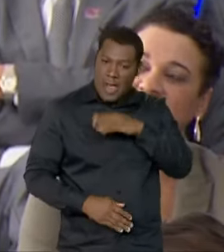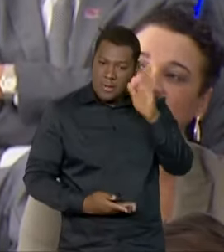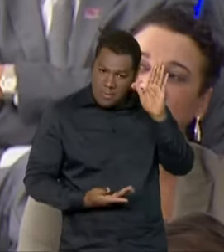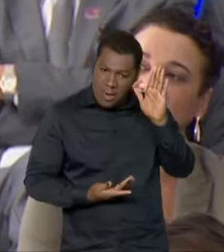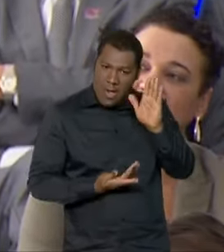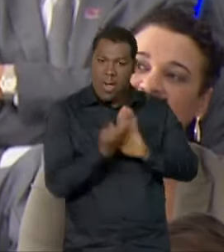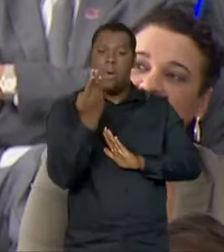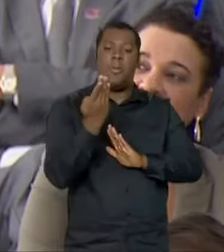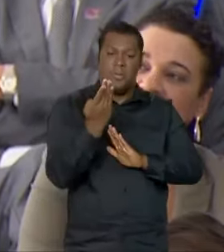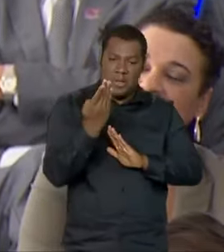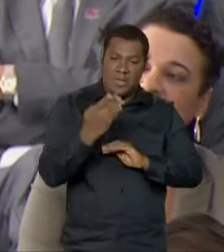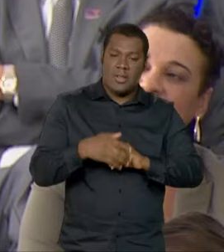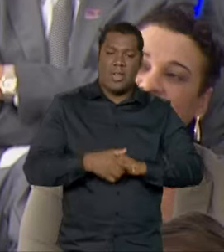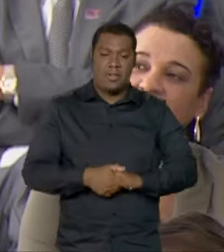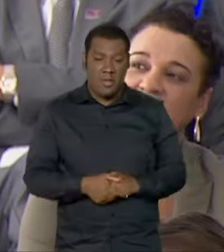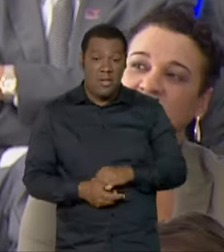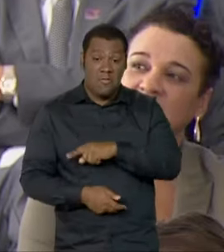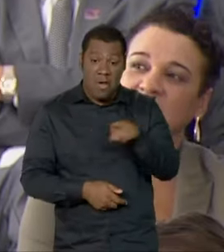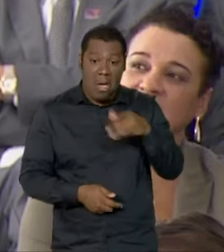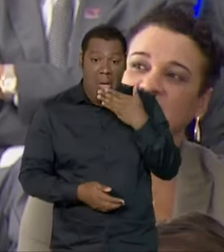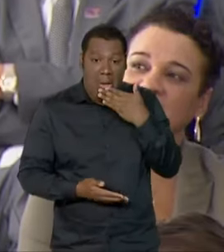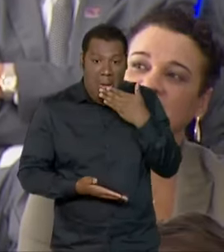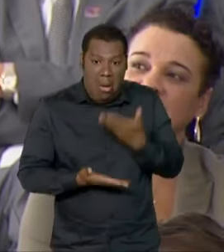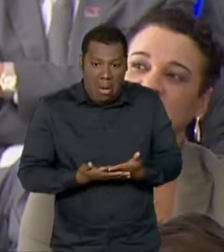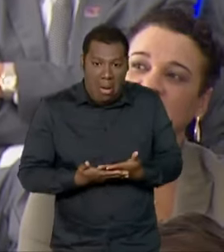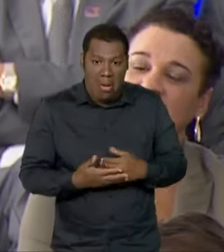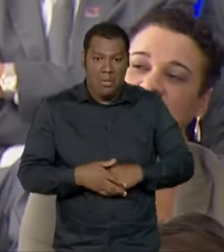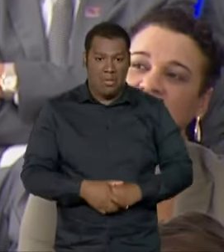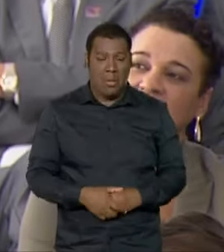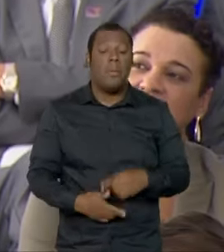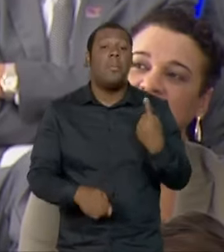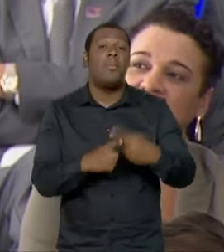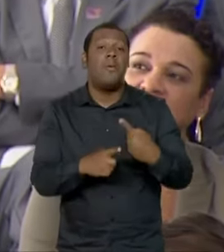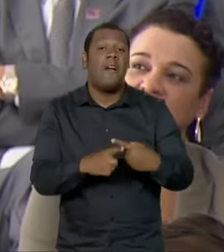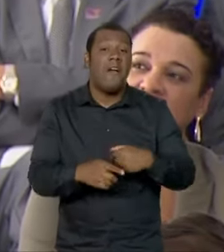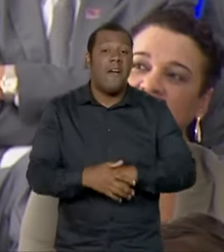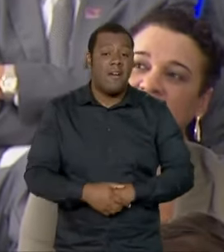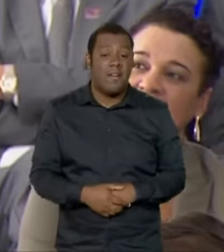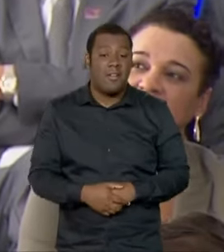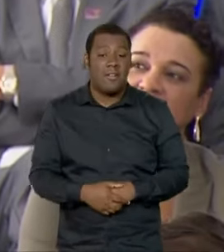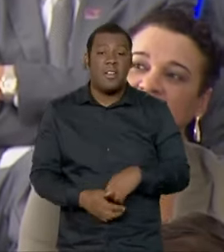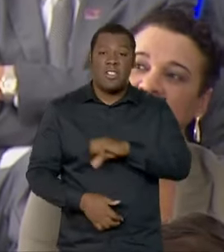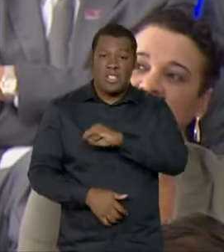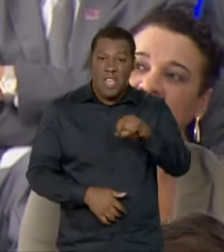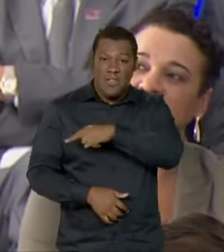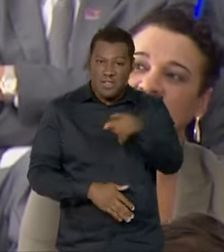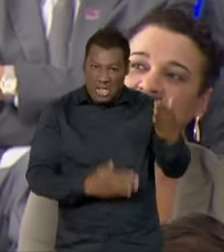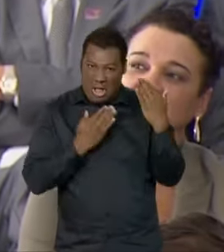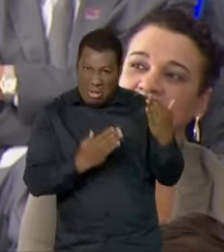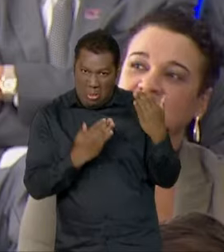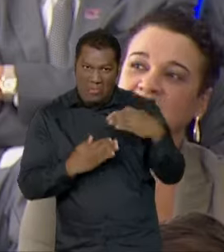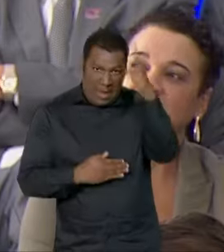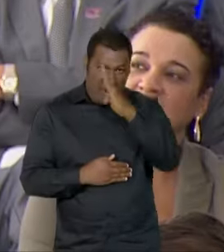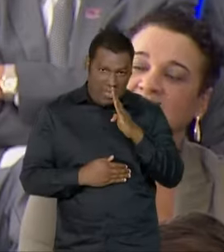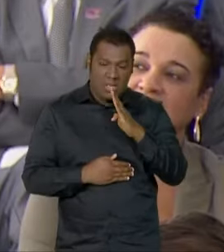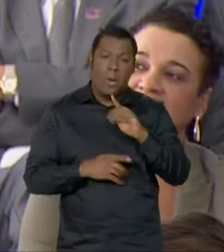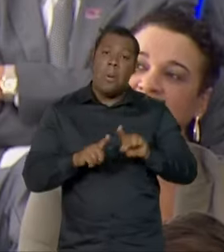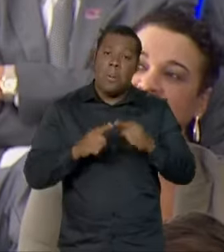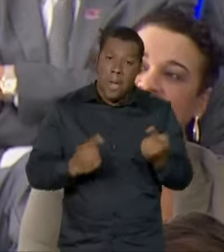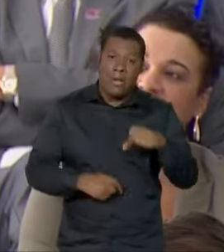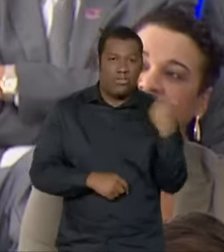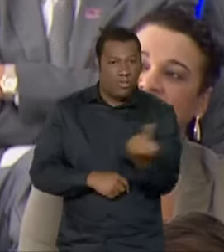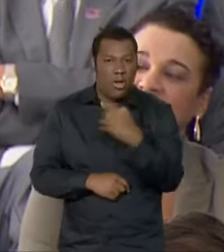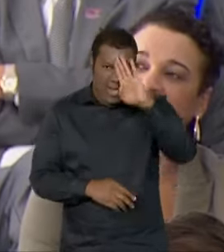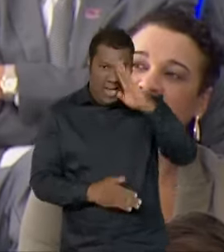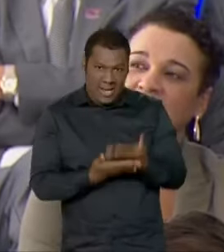vai crescer mais do que vocês falaram até agora. Porque é o seguinte, se vocês não acreditam, nós acreditamos. Não